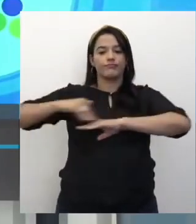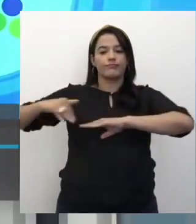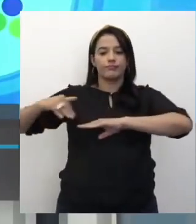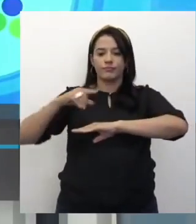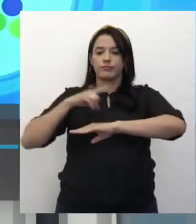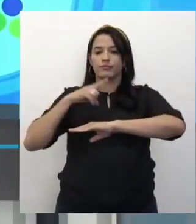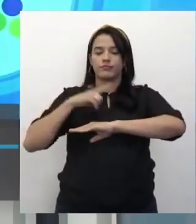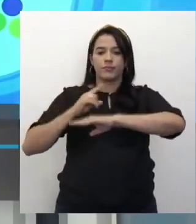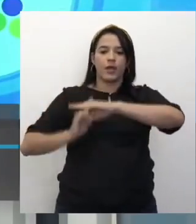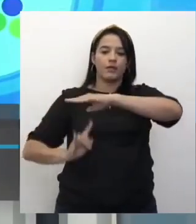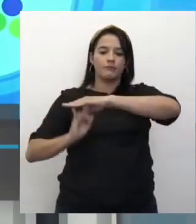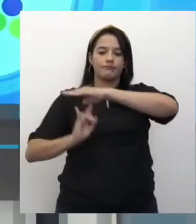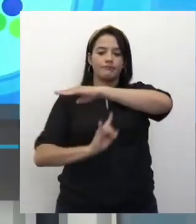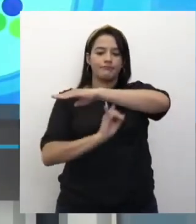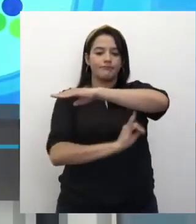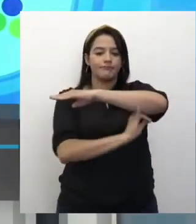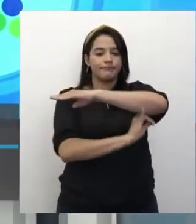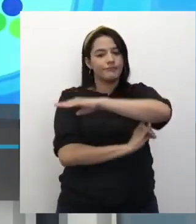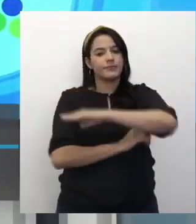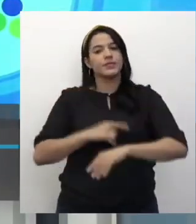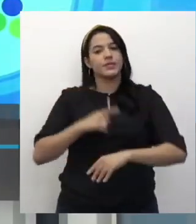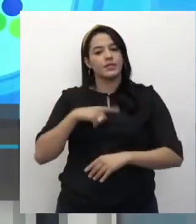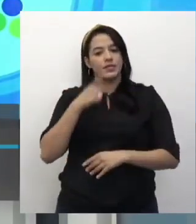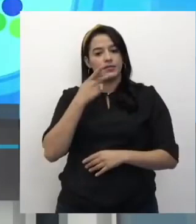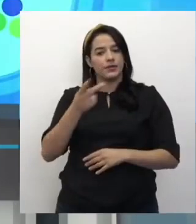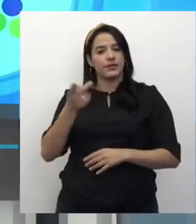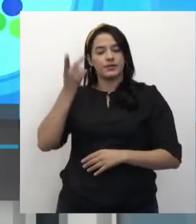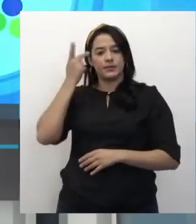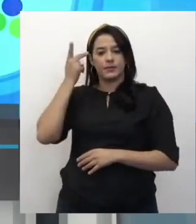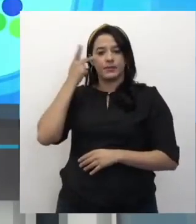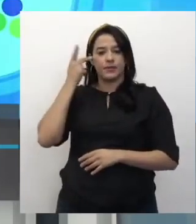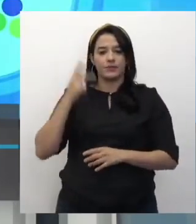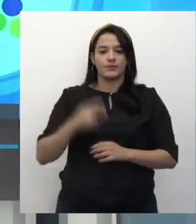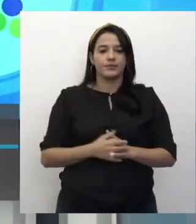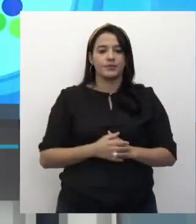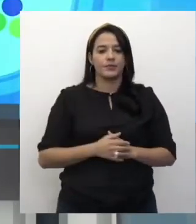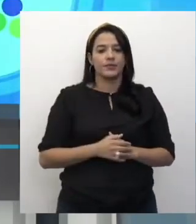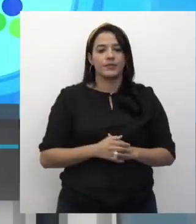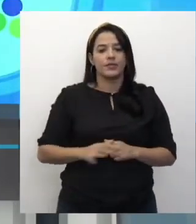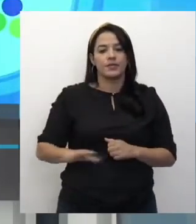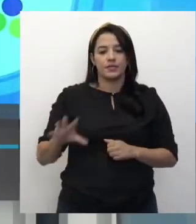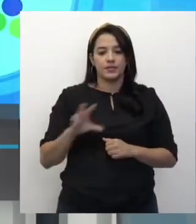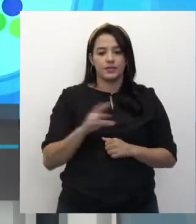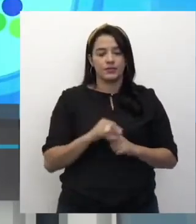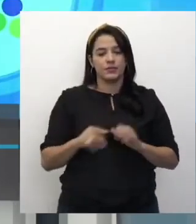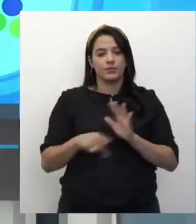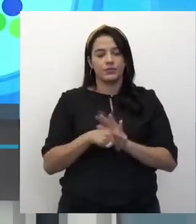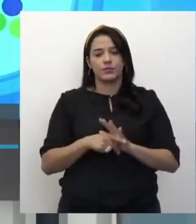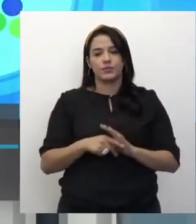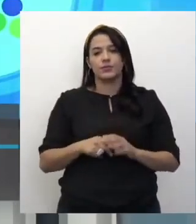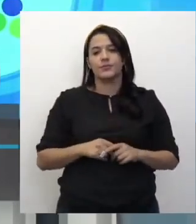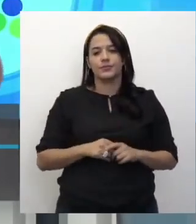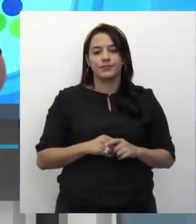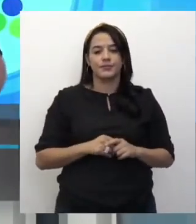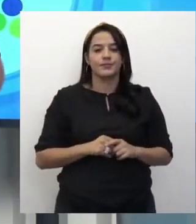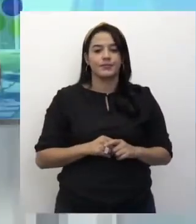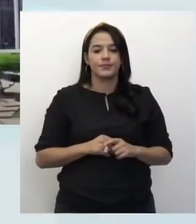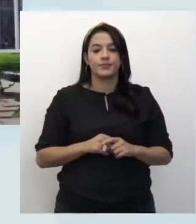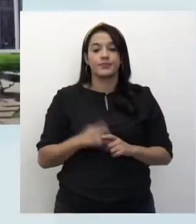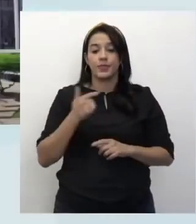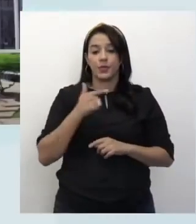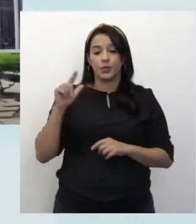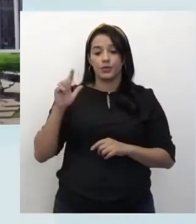essa questão da infraestrutura, principalmente quando a gente fala de cidade de São Paulo, né, que é extremamente urbanizada, tá certo? Bom, a próxima é o Vale